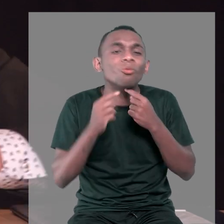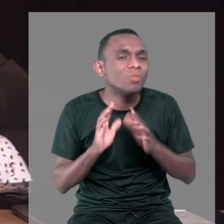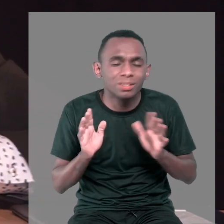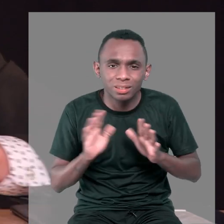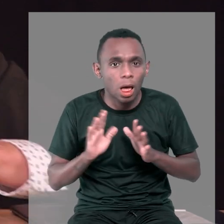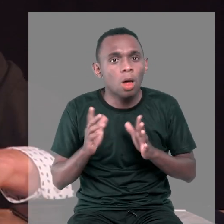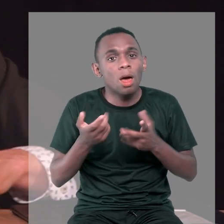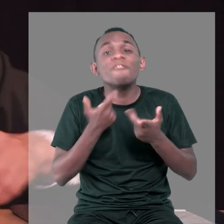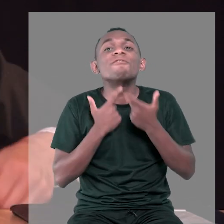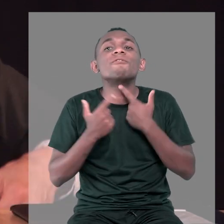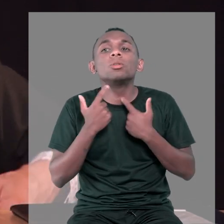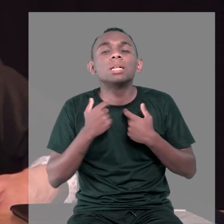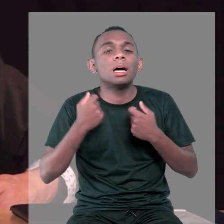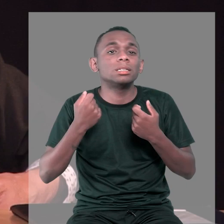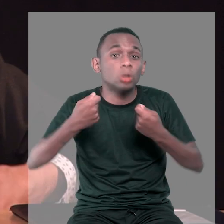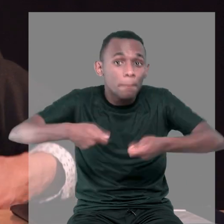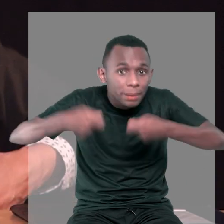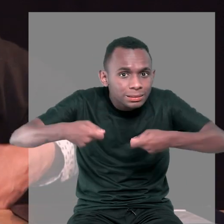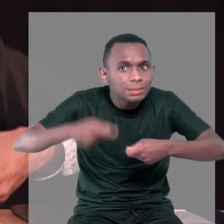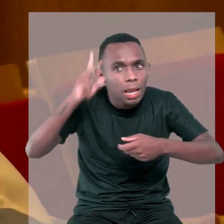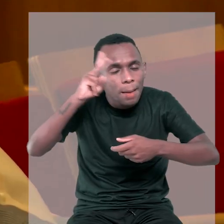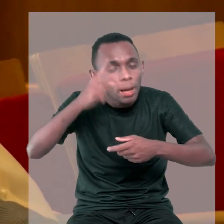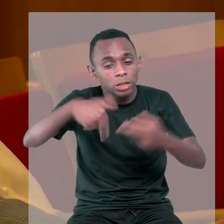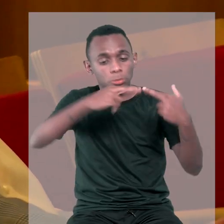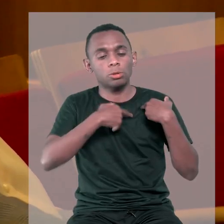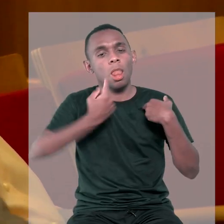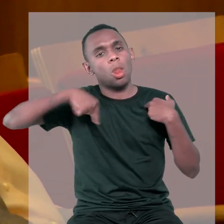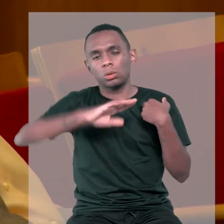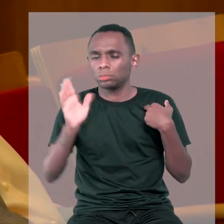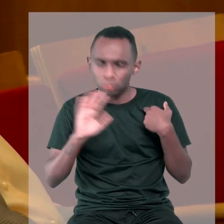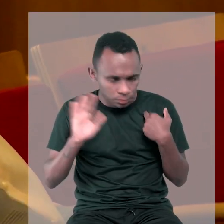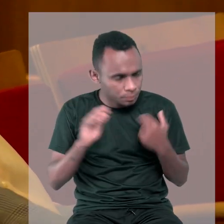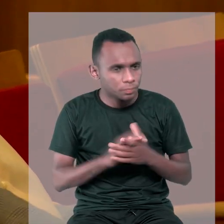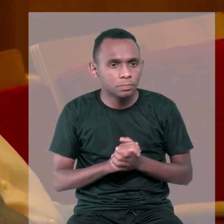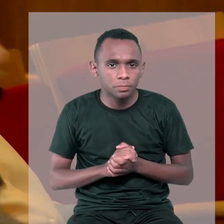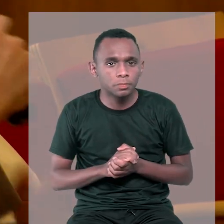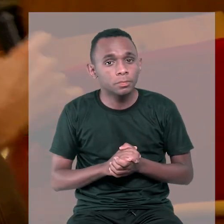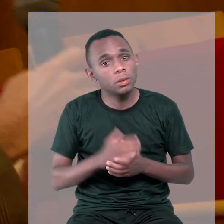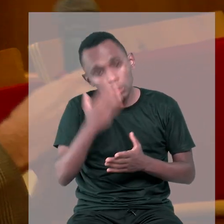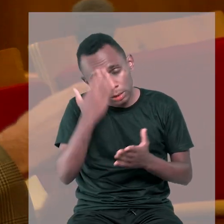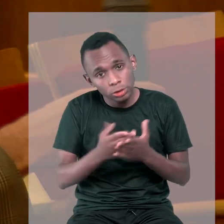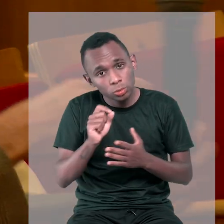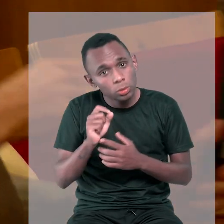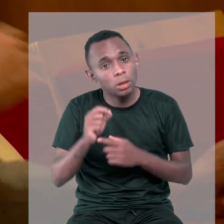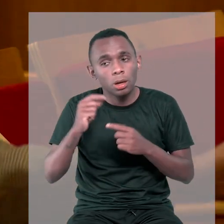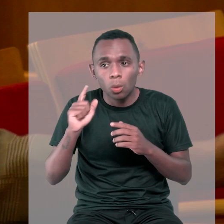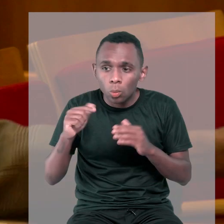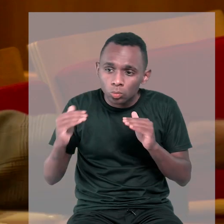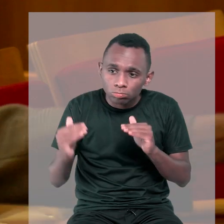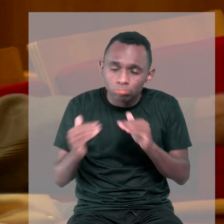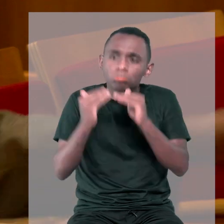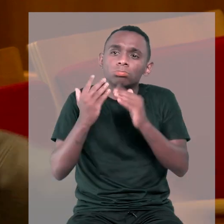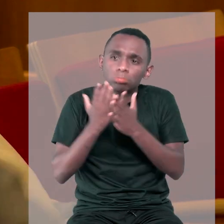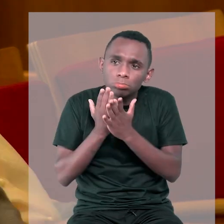Perdão? Passa muito por mais uma questão emotiva, sim, do que intelectual. Mas eu acho que você